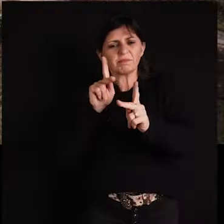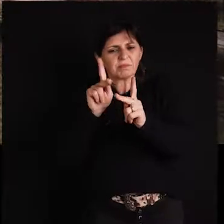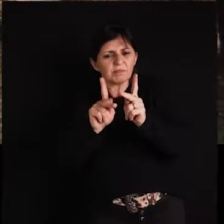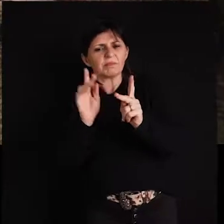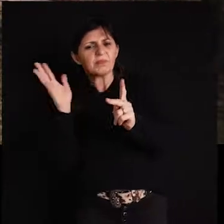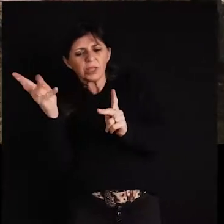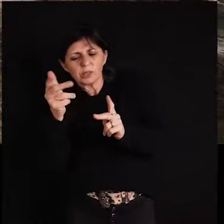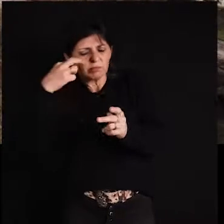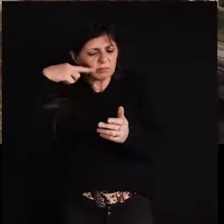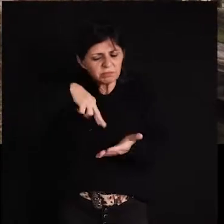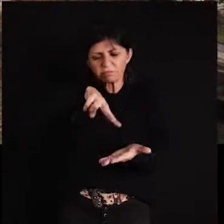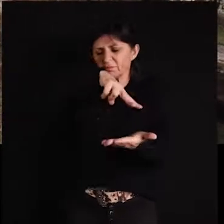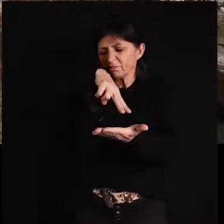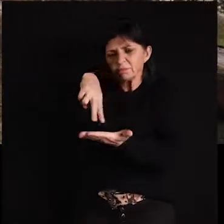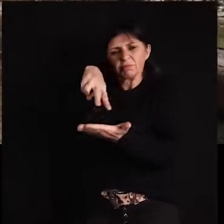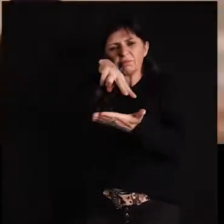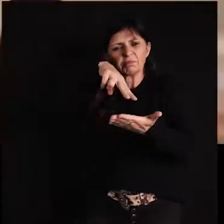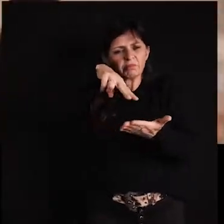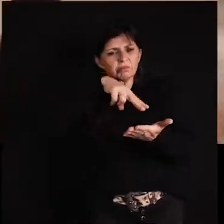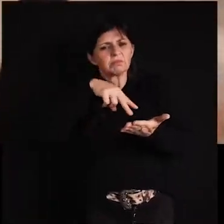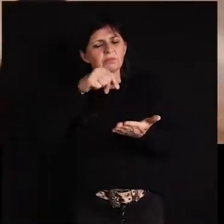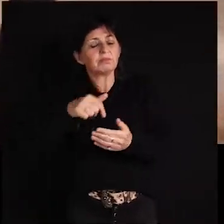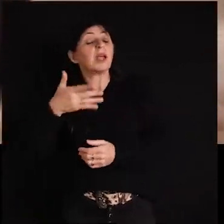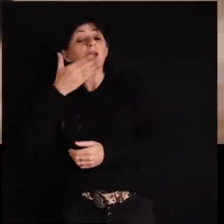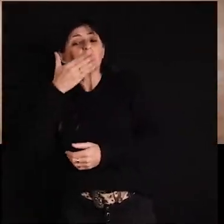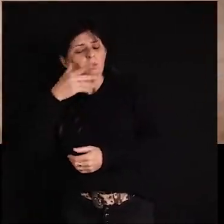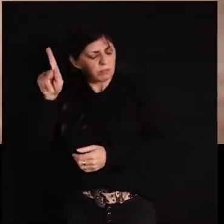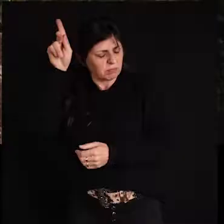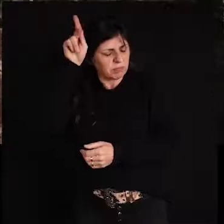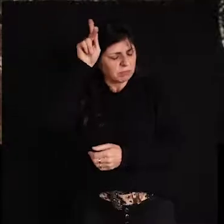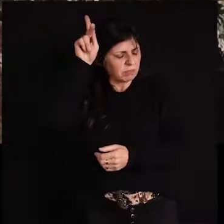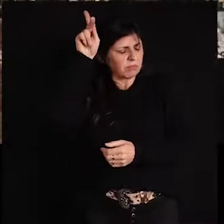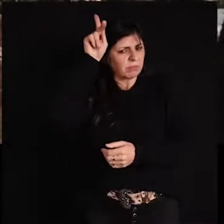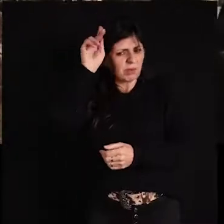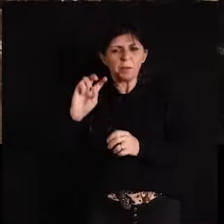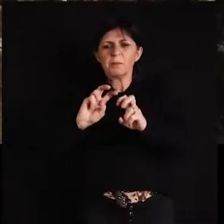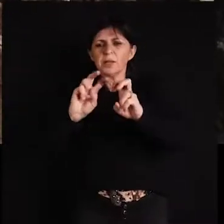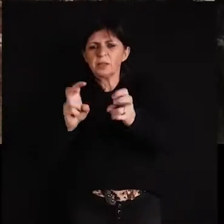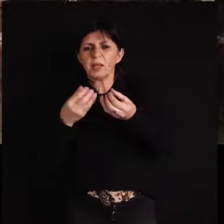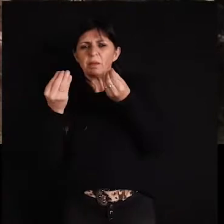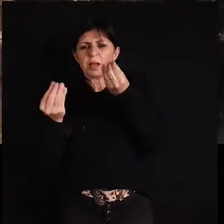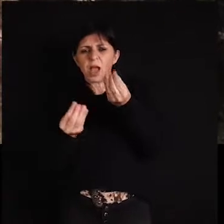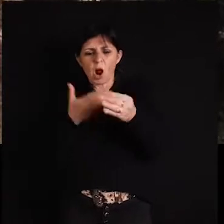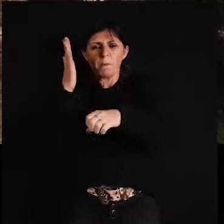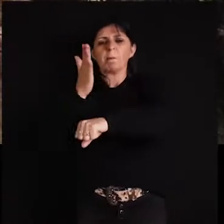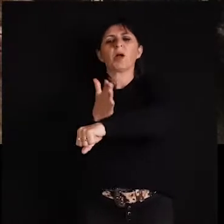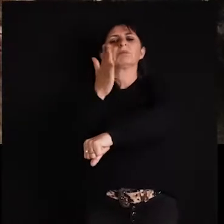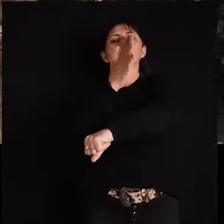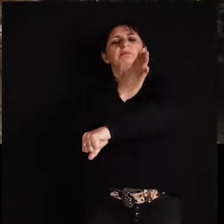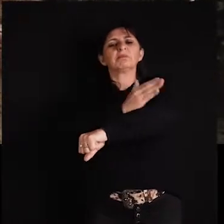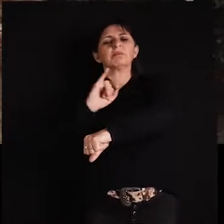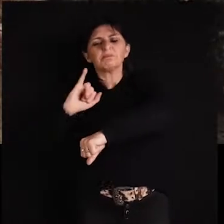vão acolherar. O índio bombeia pro taco da bota e